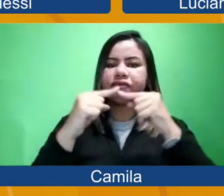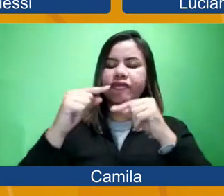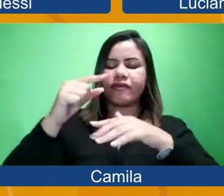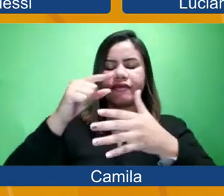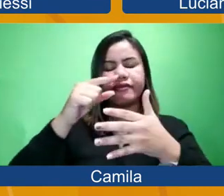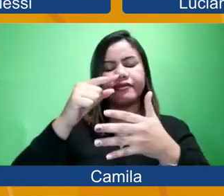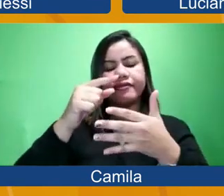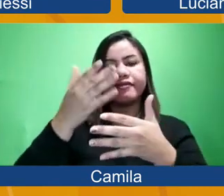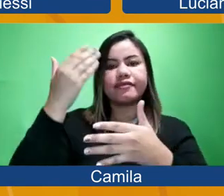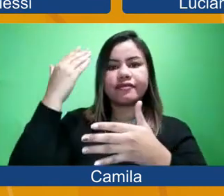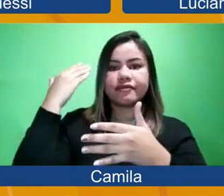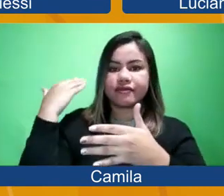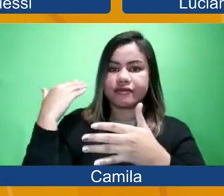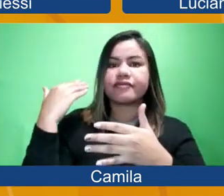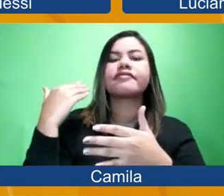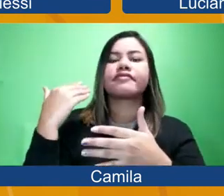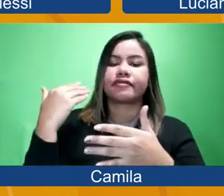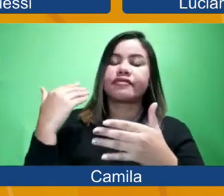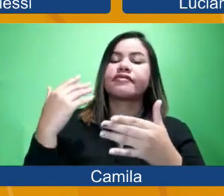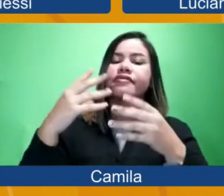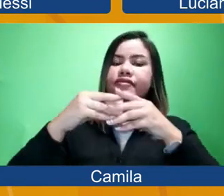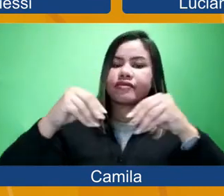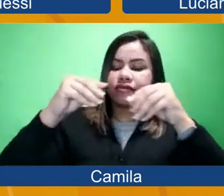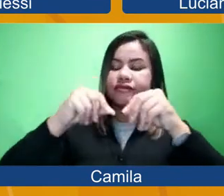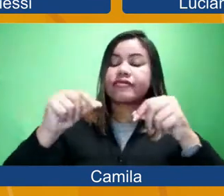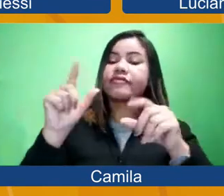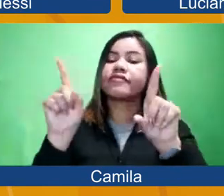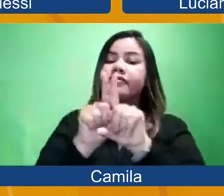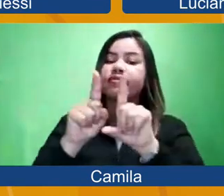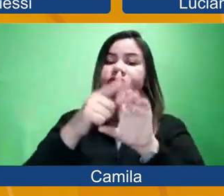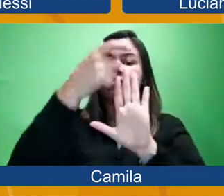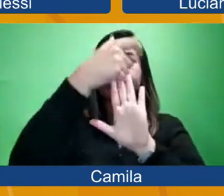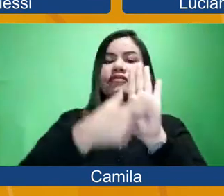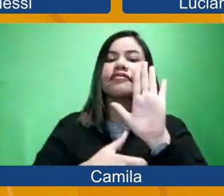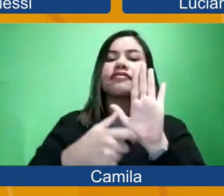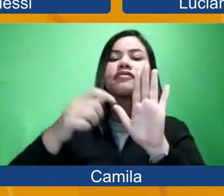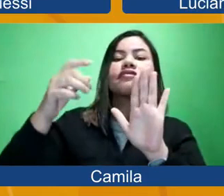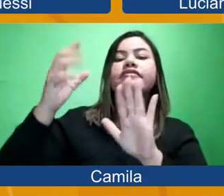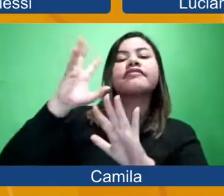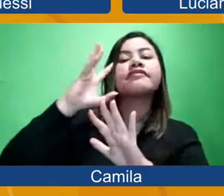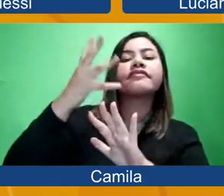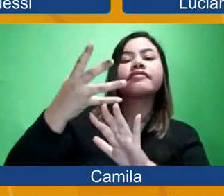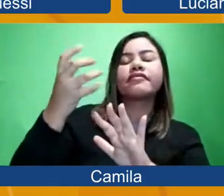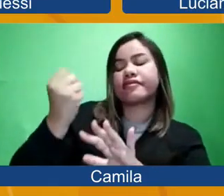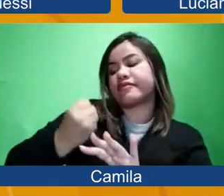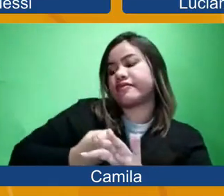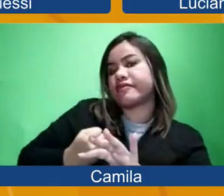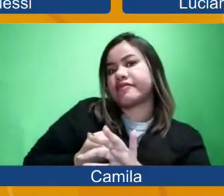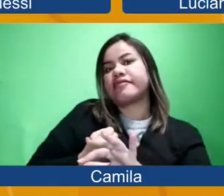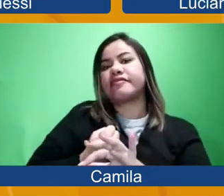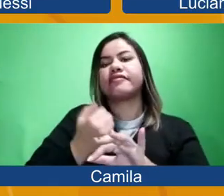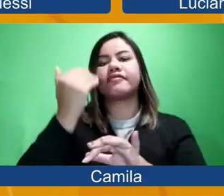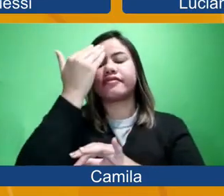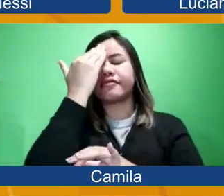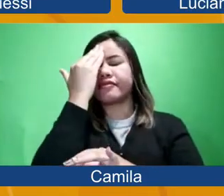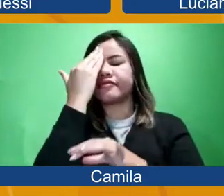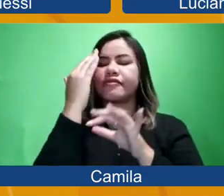pretéritas, e utiliza resultados de modelos climáticos numéricos para compreender os mecanismos responsáveis pelas